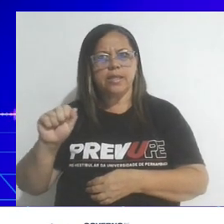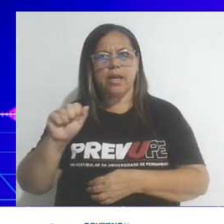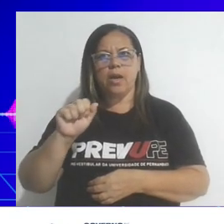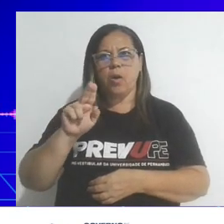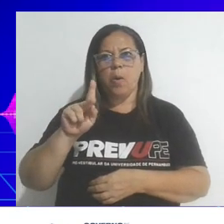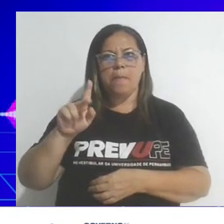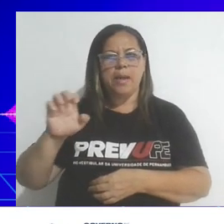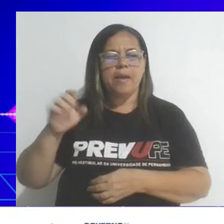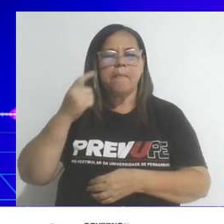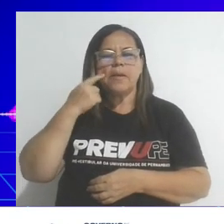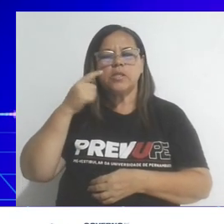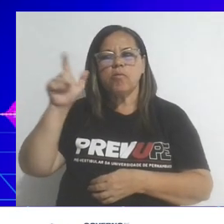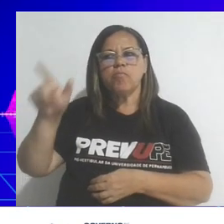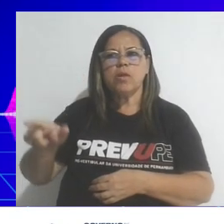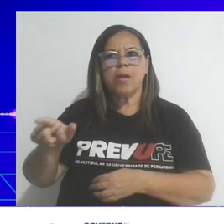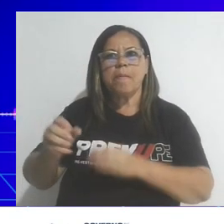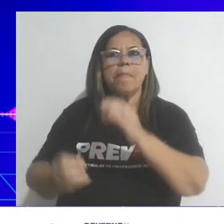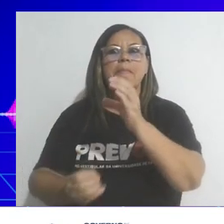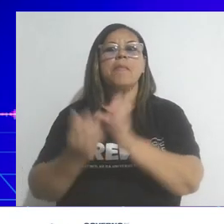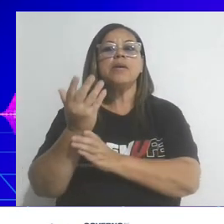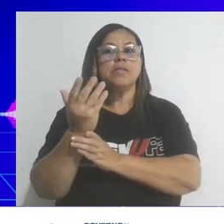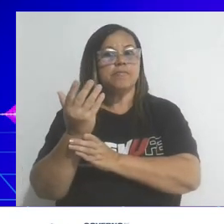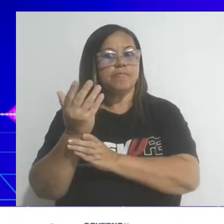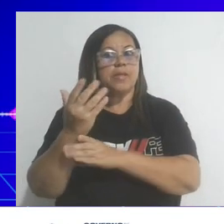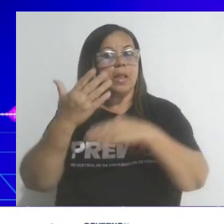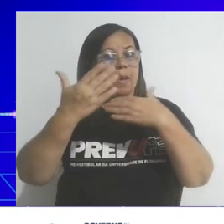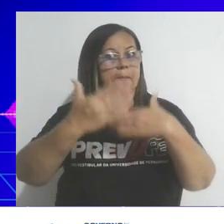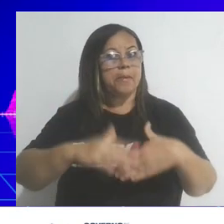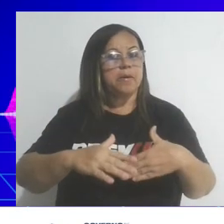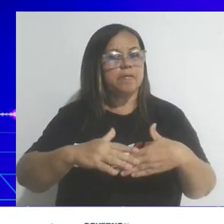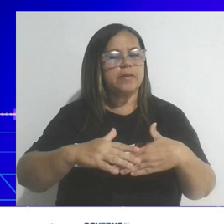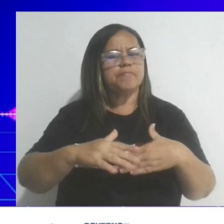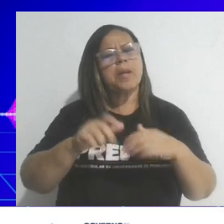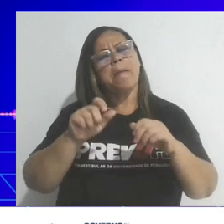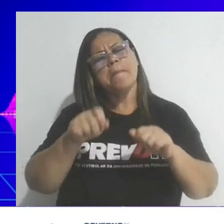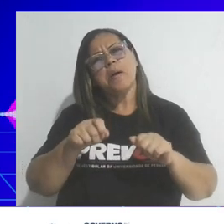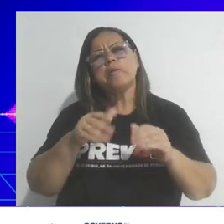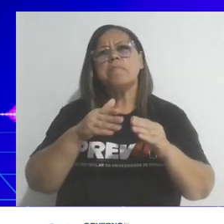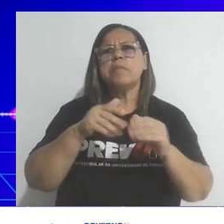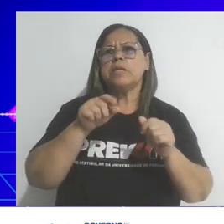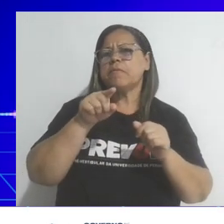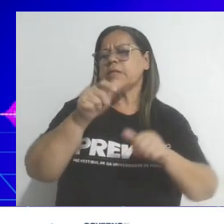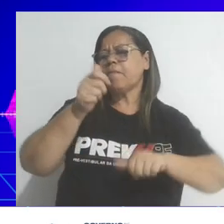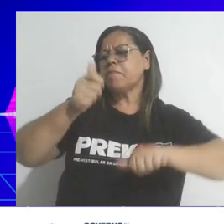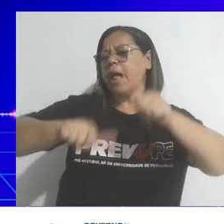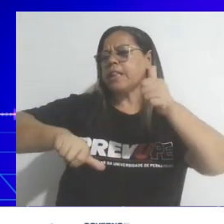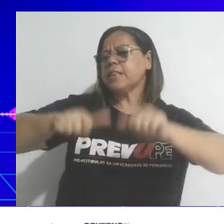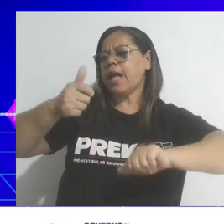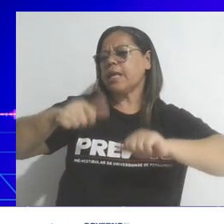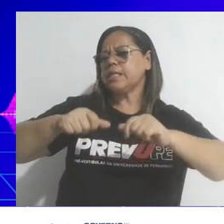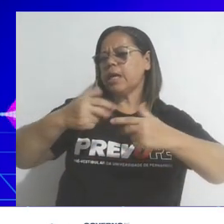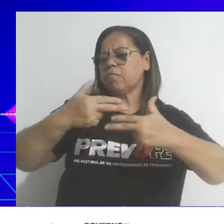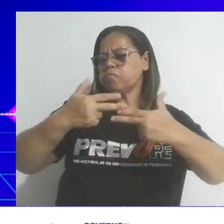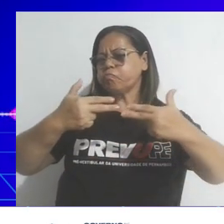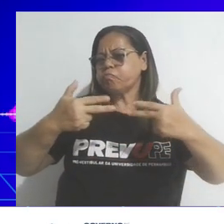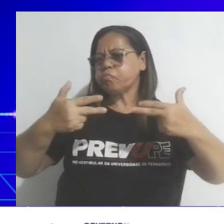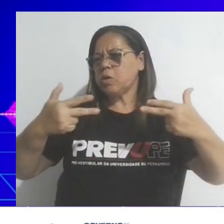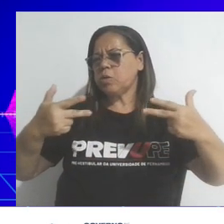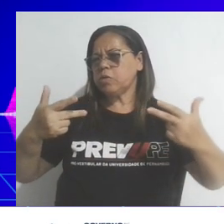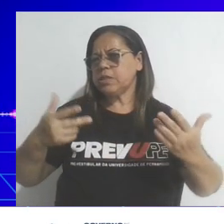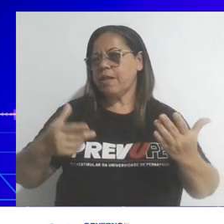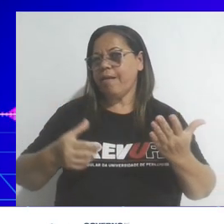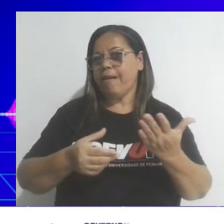só como José delcar pode aparecer nas provas geralmente eles podem te pedir para analisar os elementos